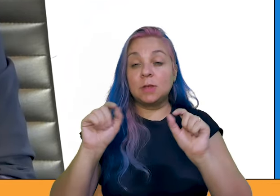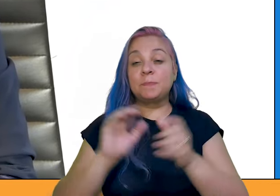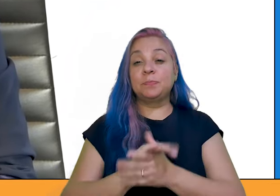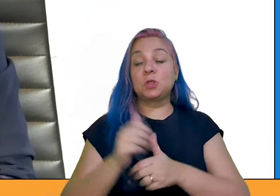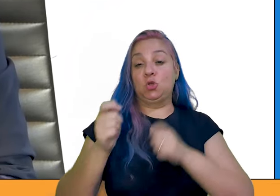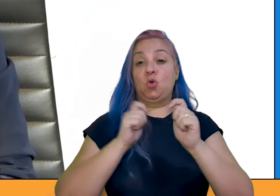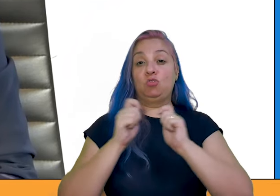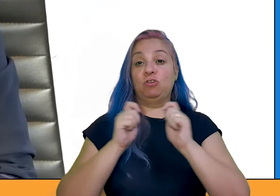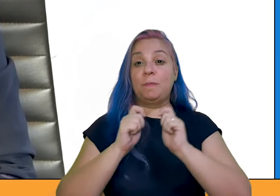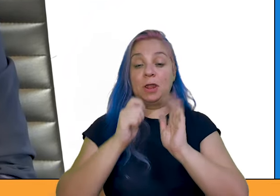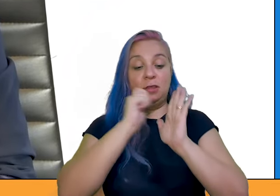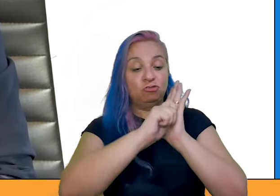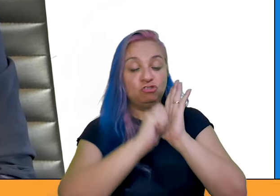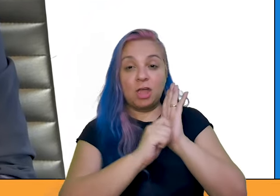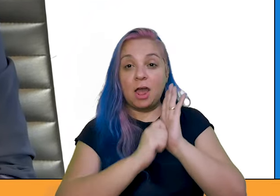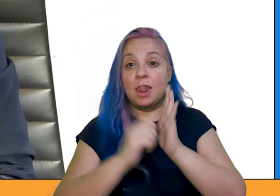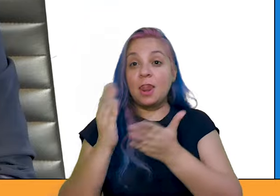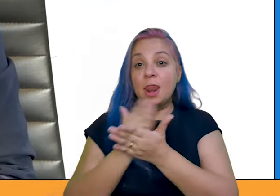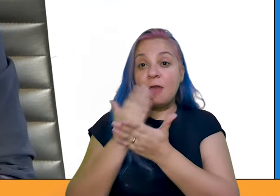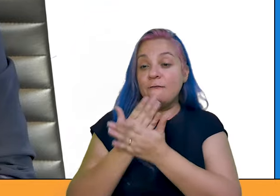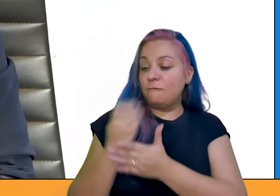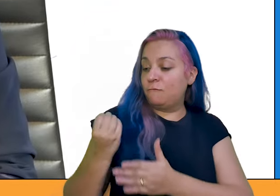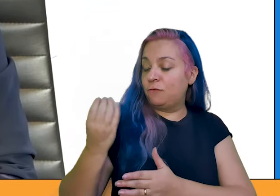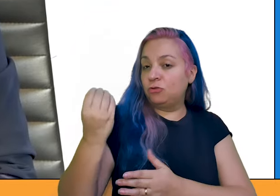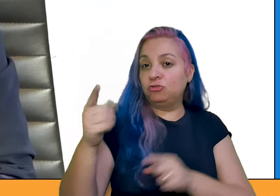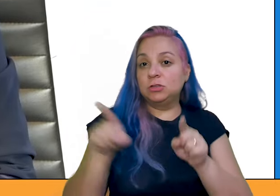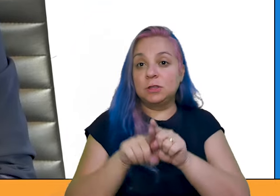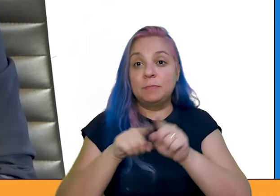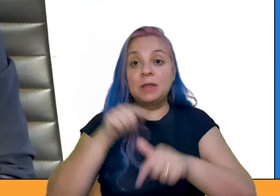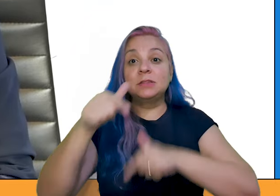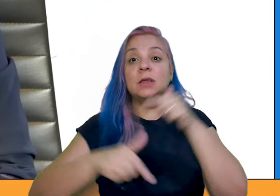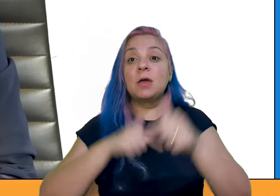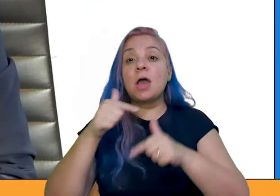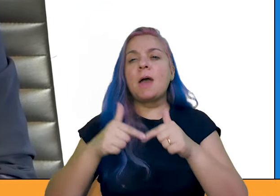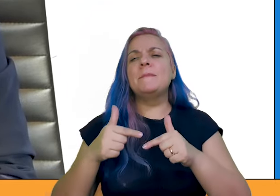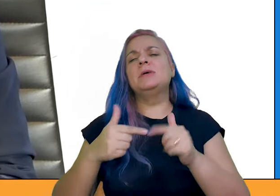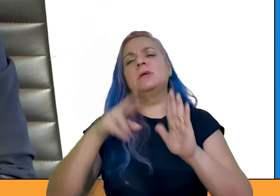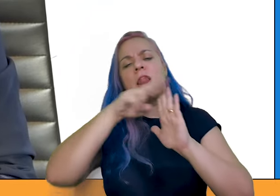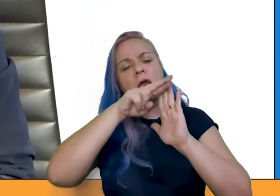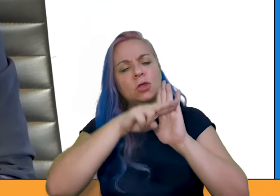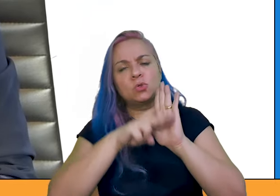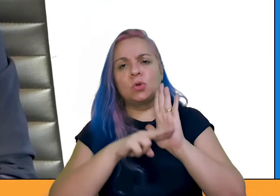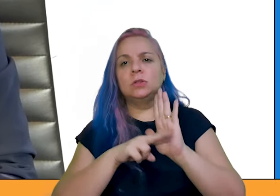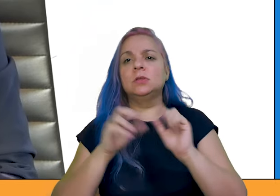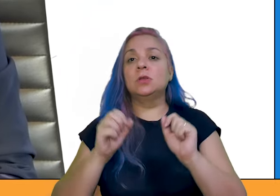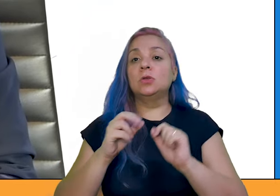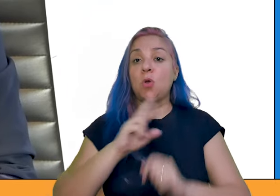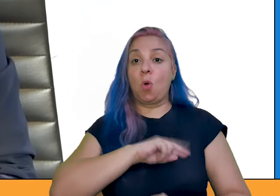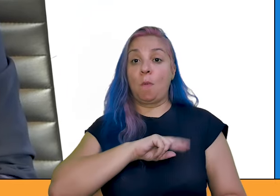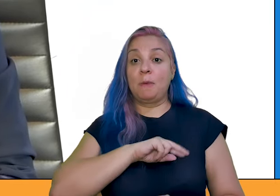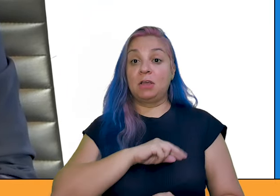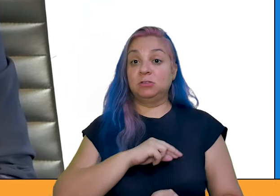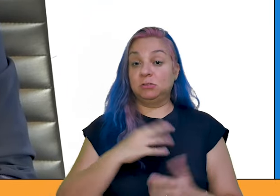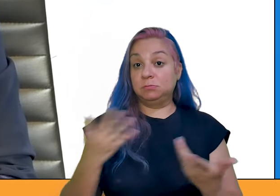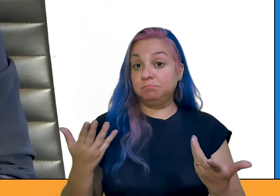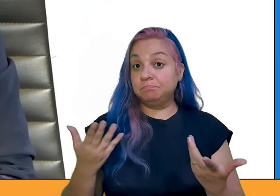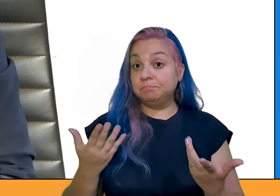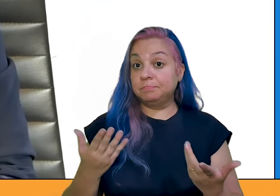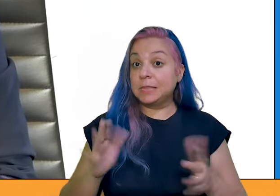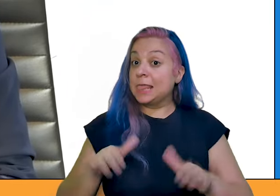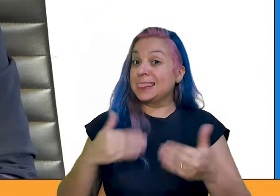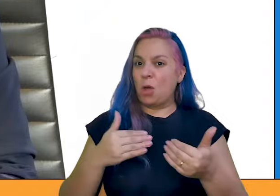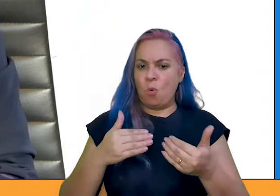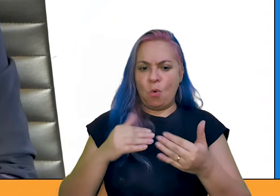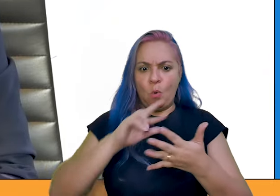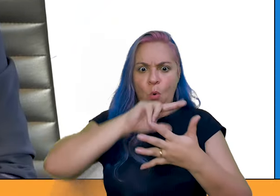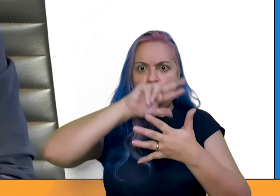novelas jornalísticas, diários, livros de viagens, tratados eruditos, relatórios oficiais e romances de aventura.